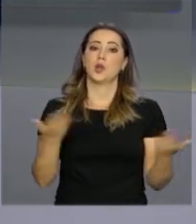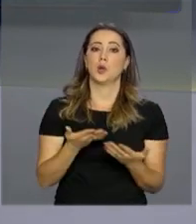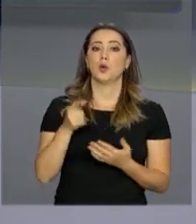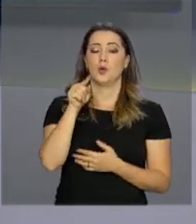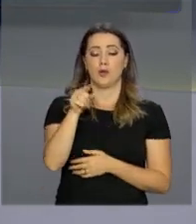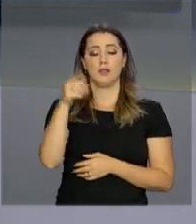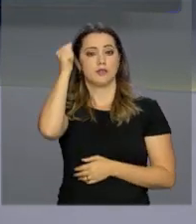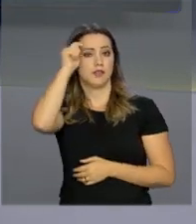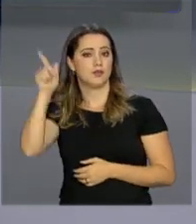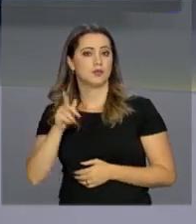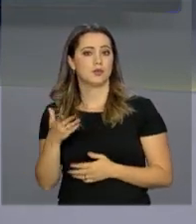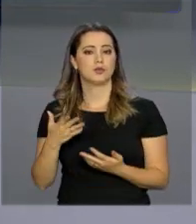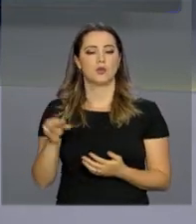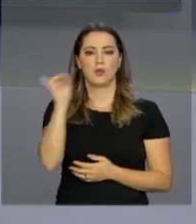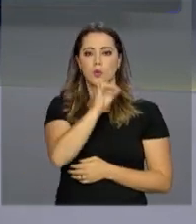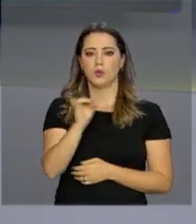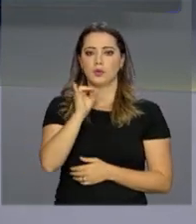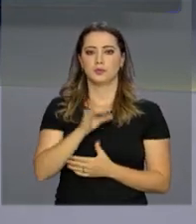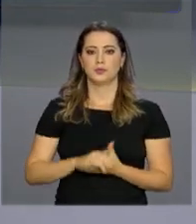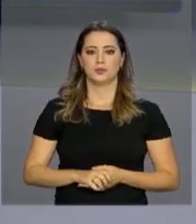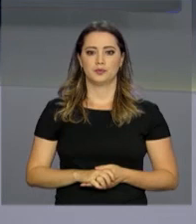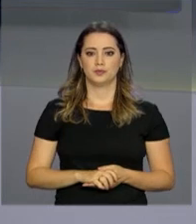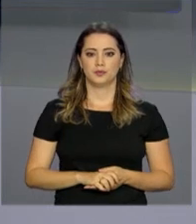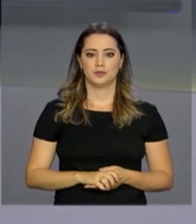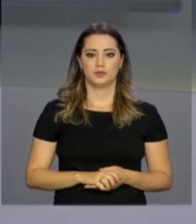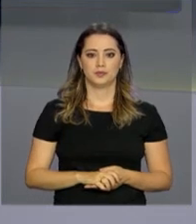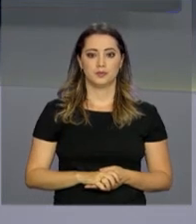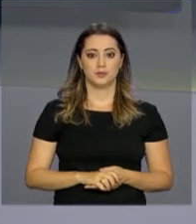joanesburgo o la novamente o ana